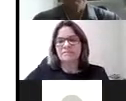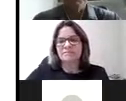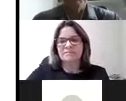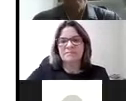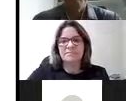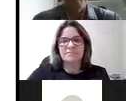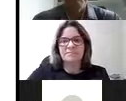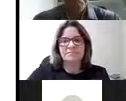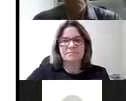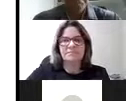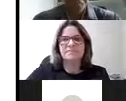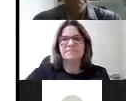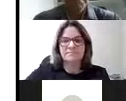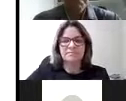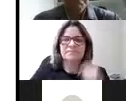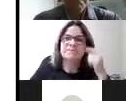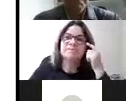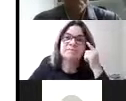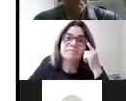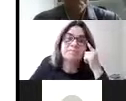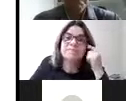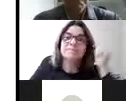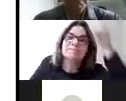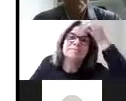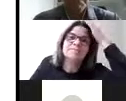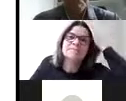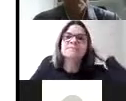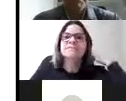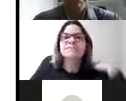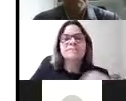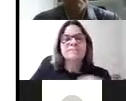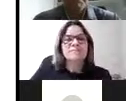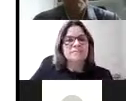as perguntas para o final. Pode começar.